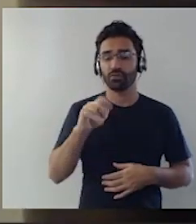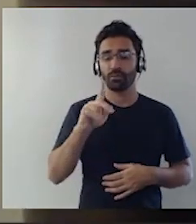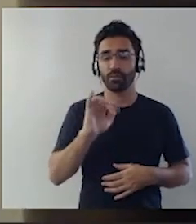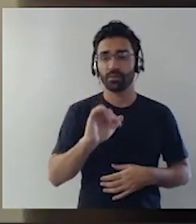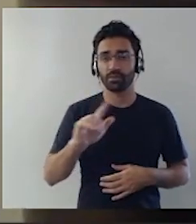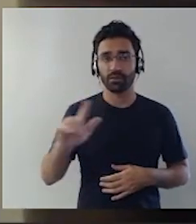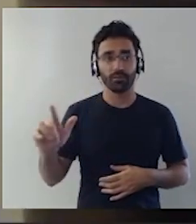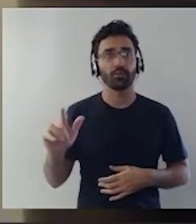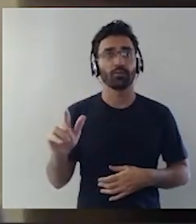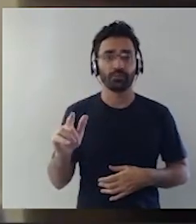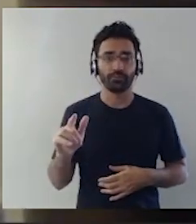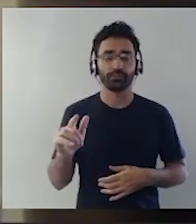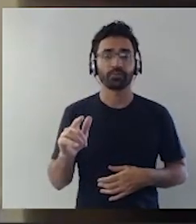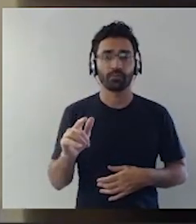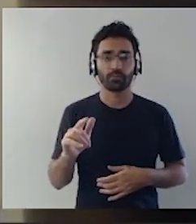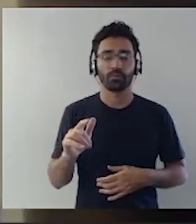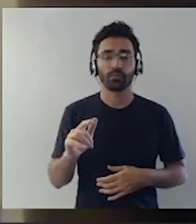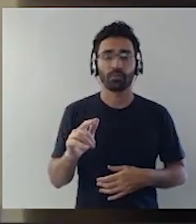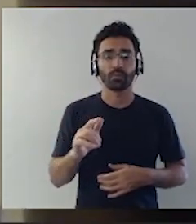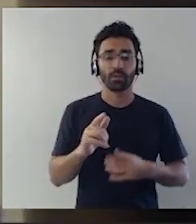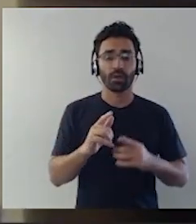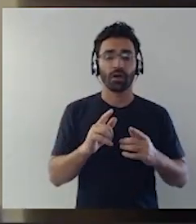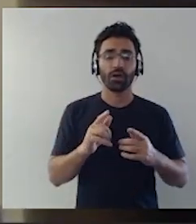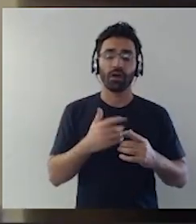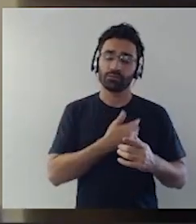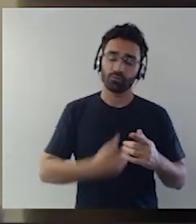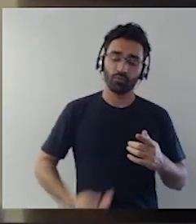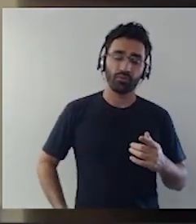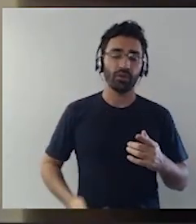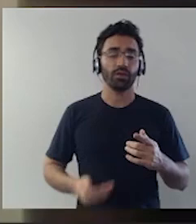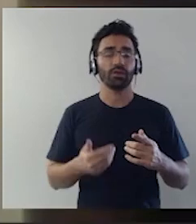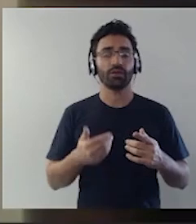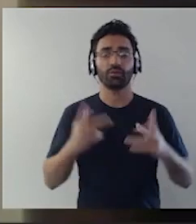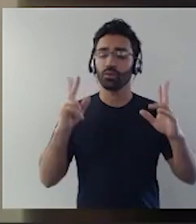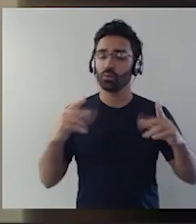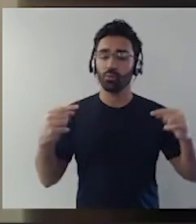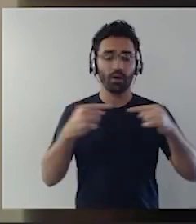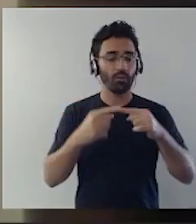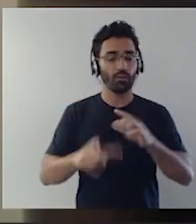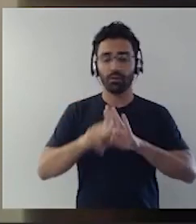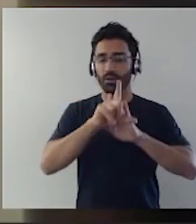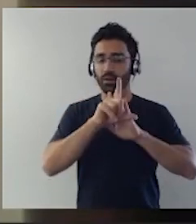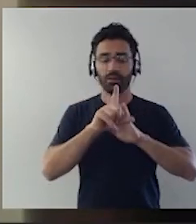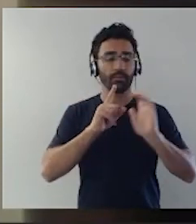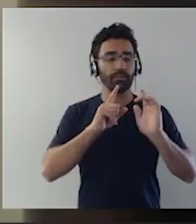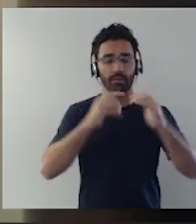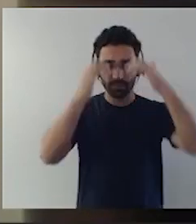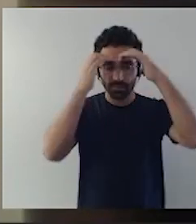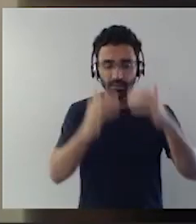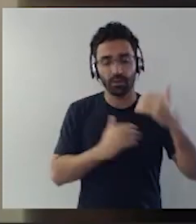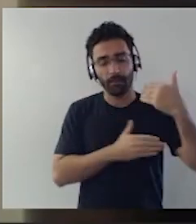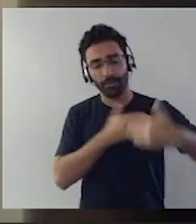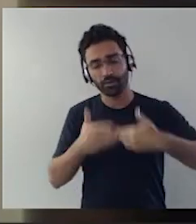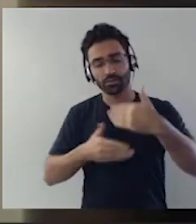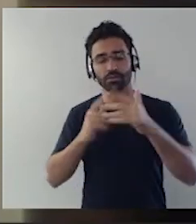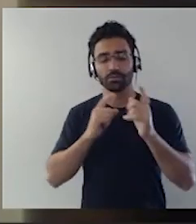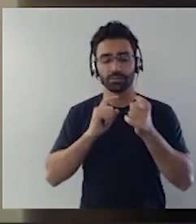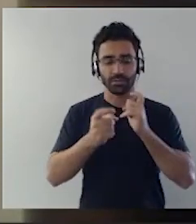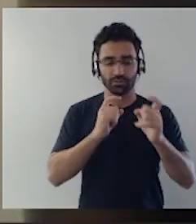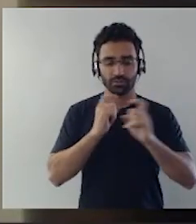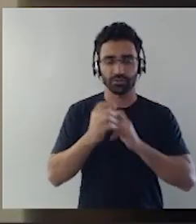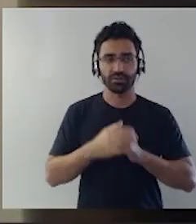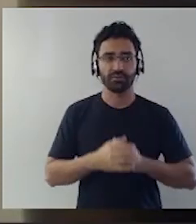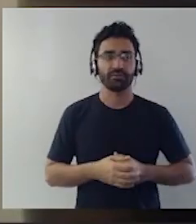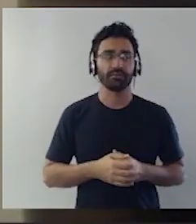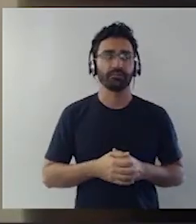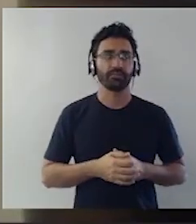do administrado, da administração pública, de acordo com a lei de processo administrativo, como as decisões elas